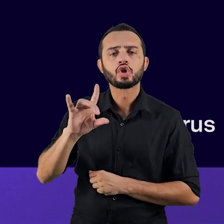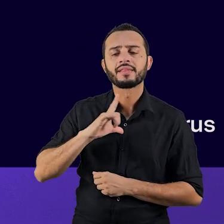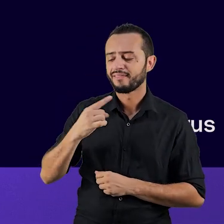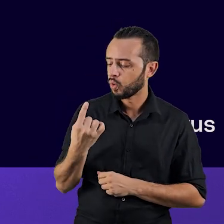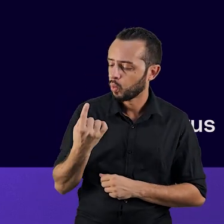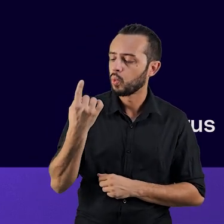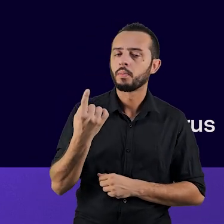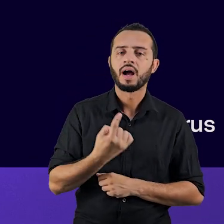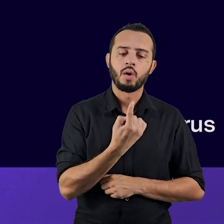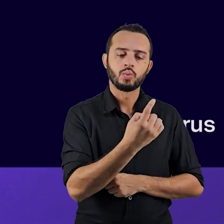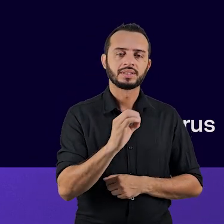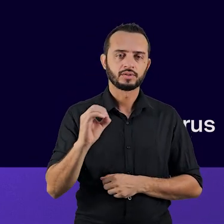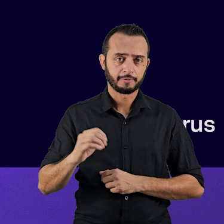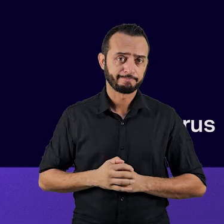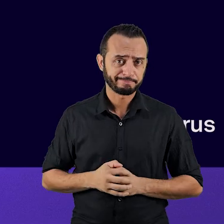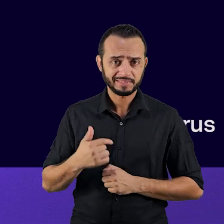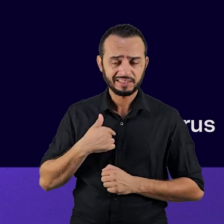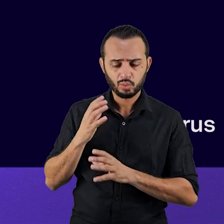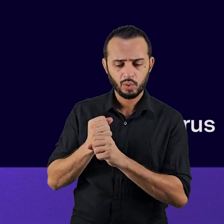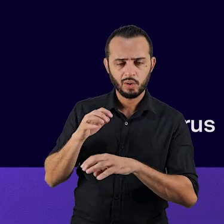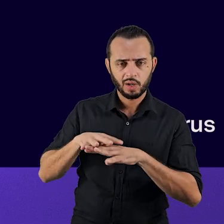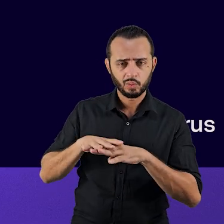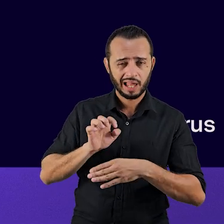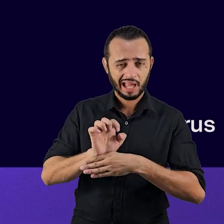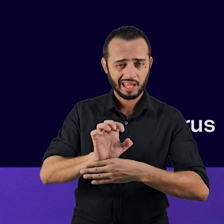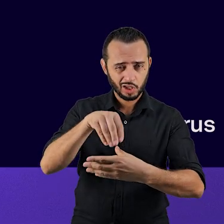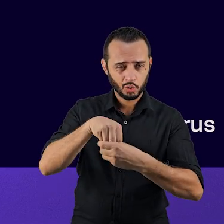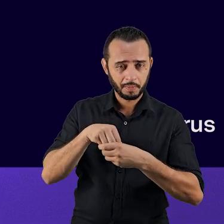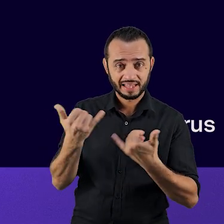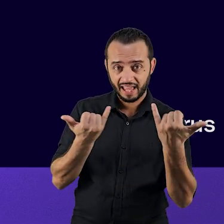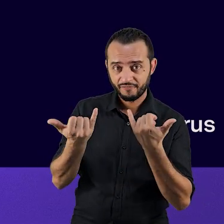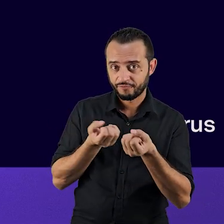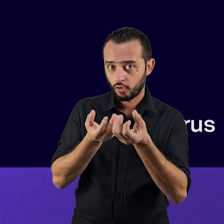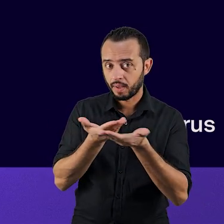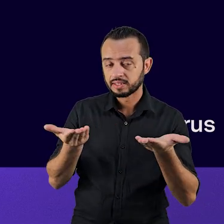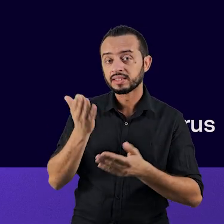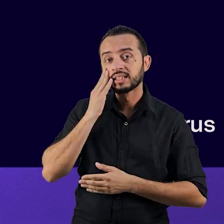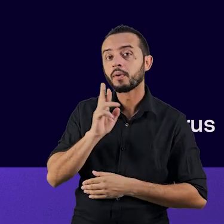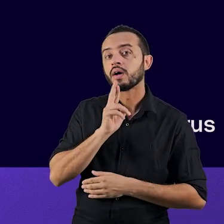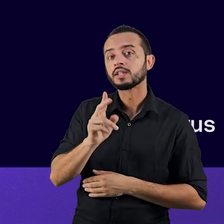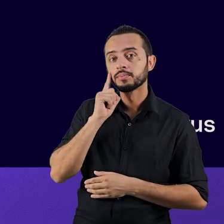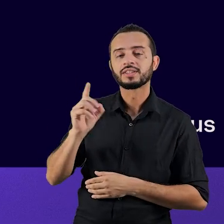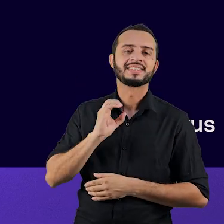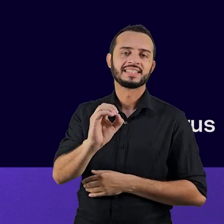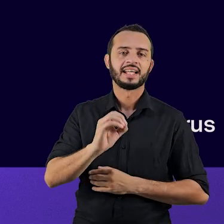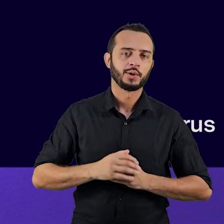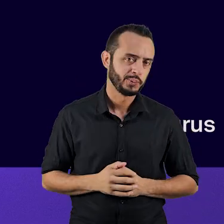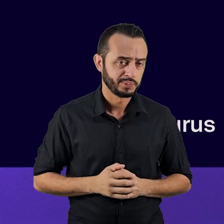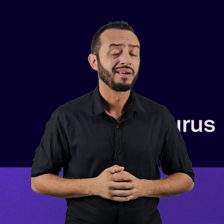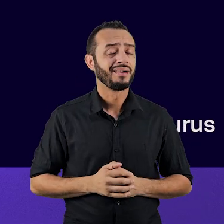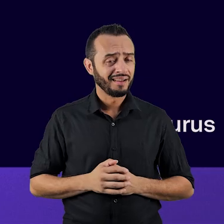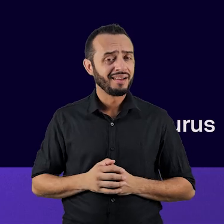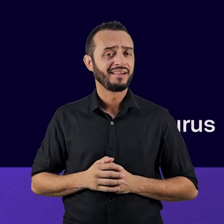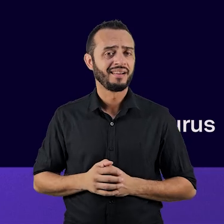restou uma, a 100. Se eu calcular a entropia da informação aqui, ó, sabe quanto vai dar? Vai dar 0. Ou seja,